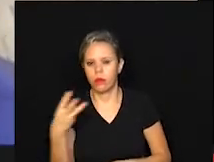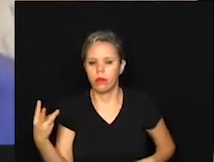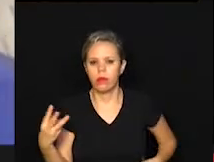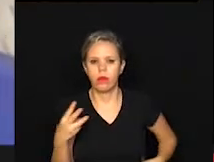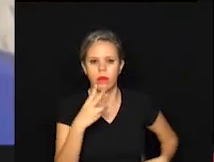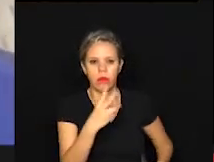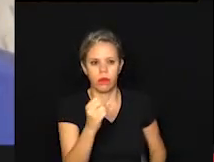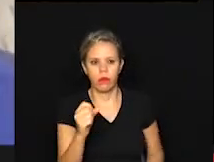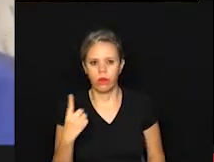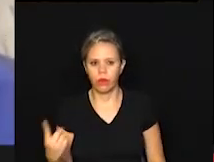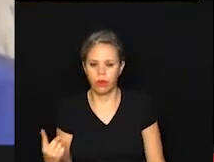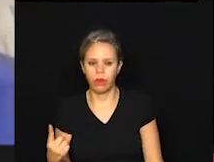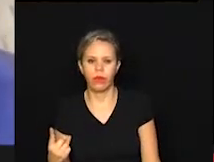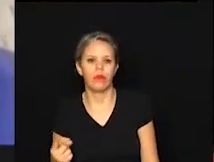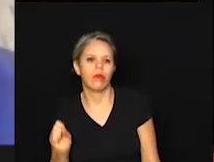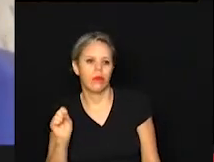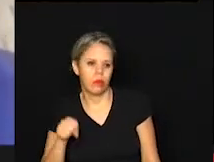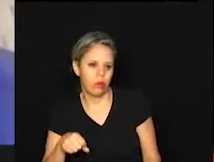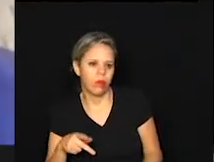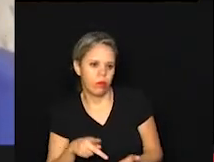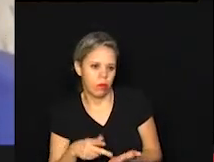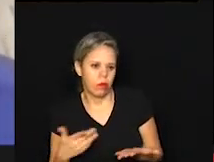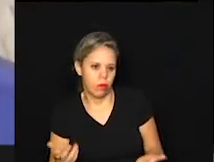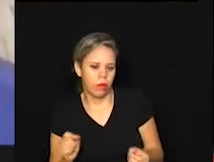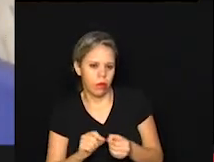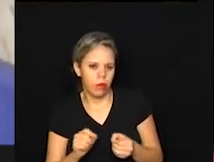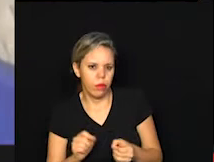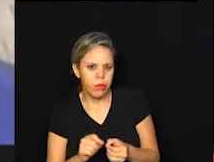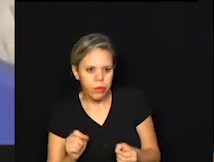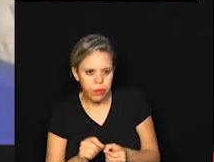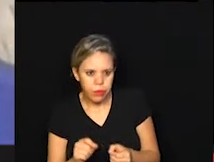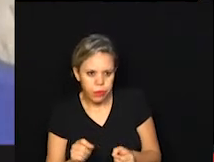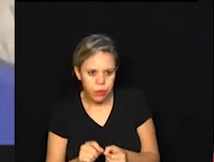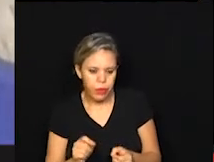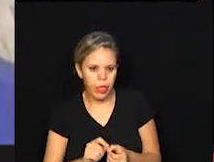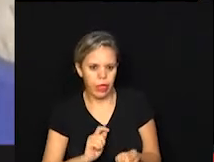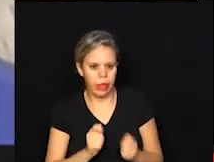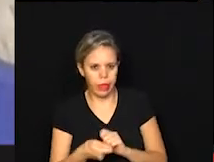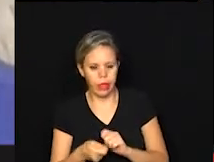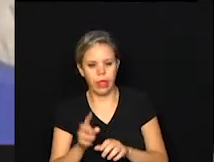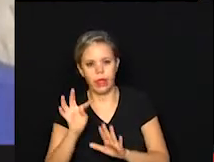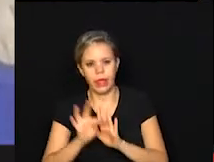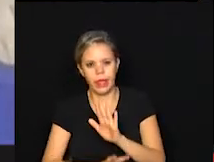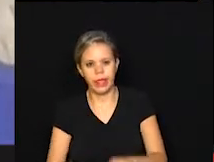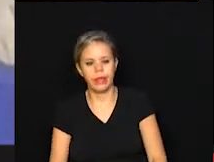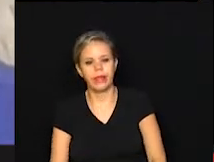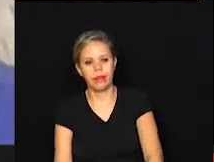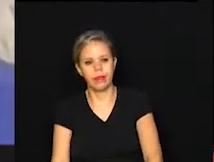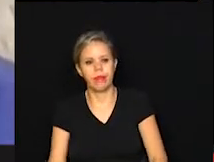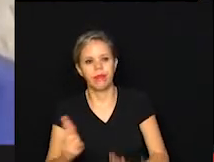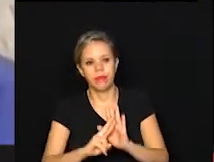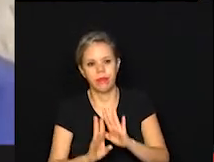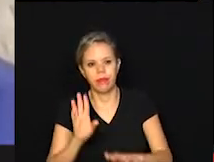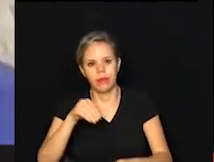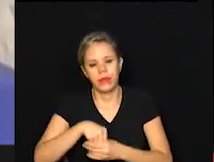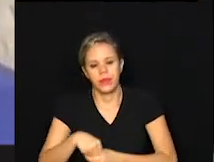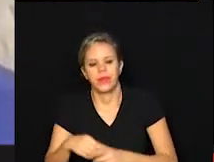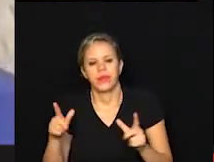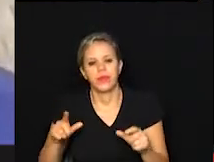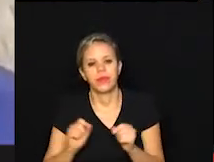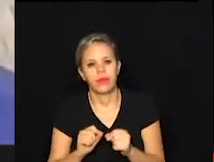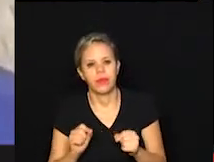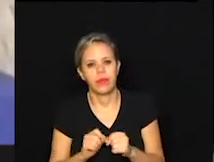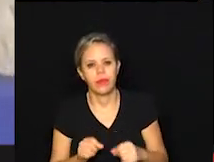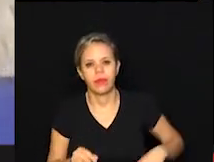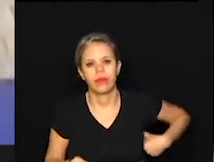2001. Aí sim, é feita uma adequação do texto do regimento interno, onde pode ser